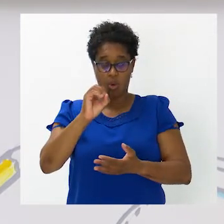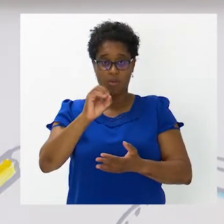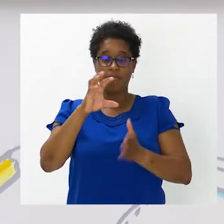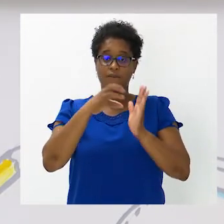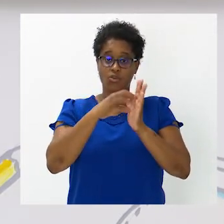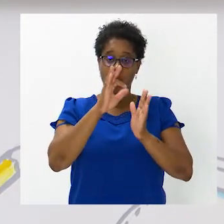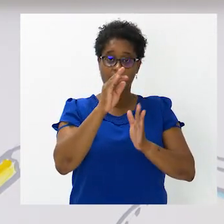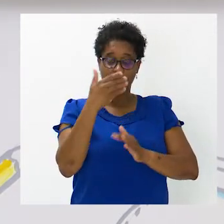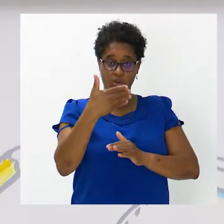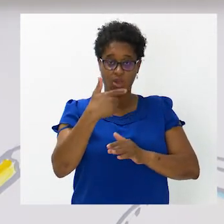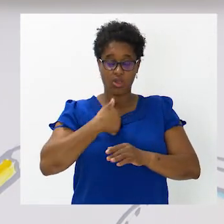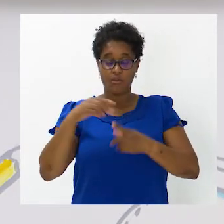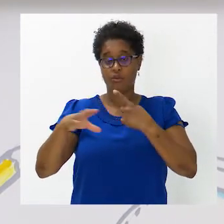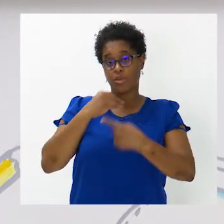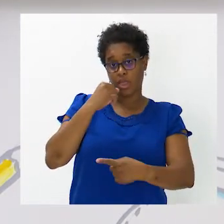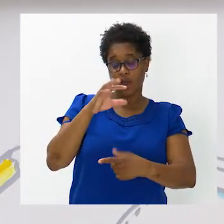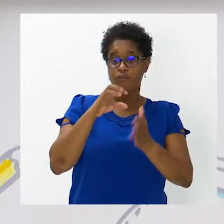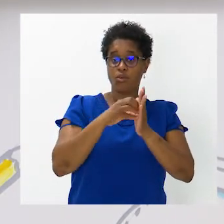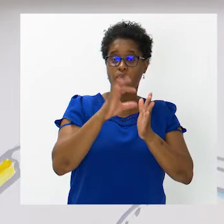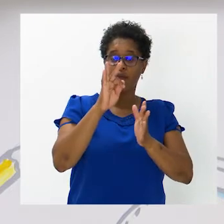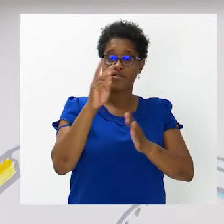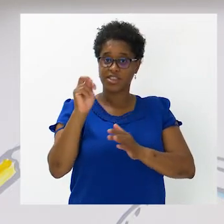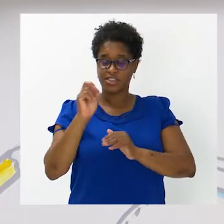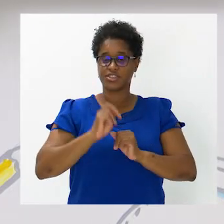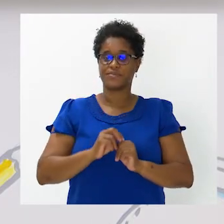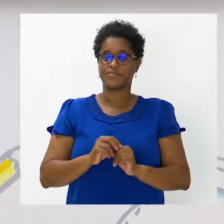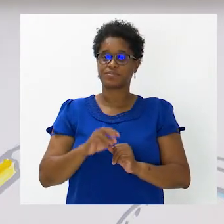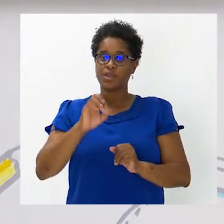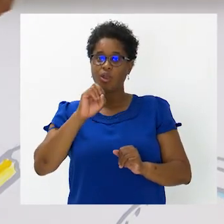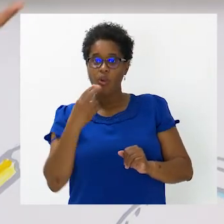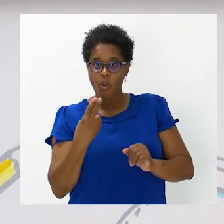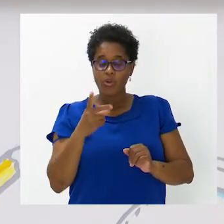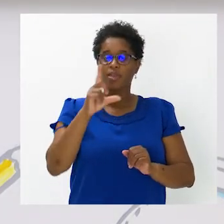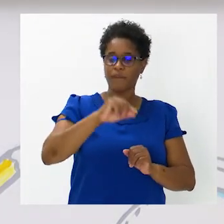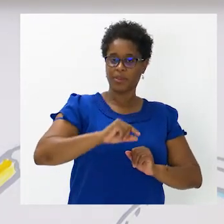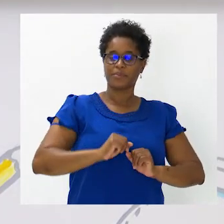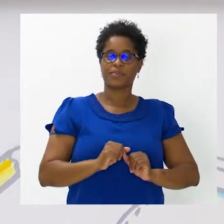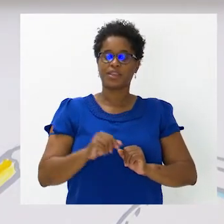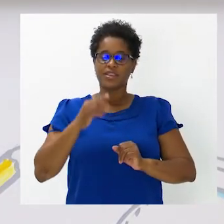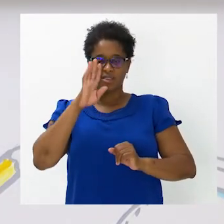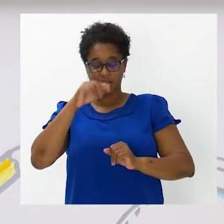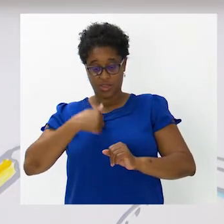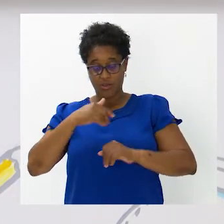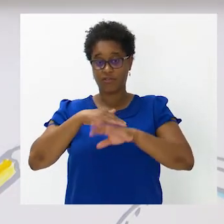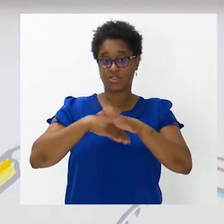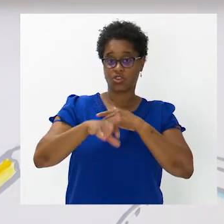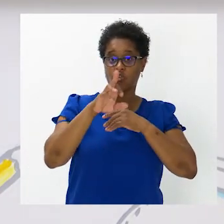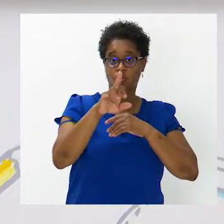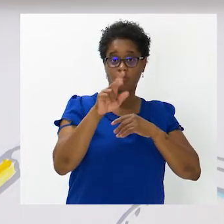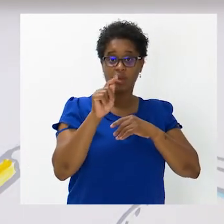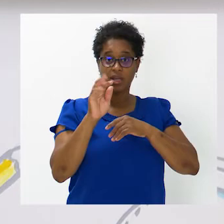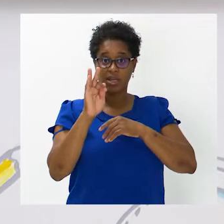da figura F1, eu irei obter a figura F3. Ou ainda, se eu fizer uma